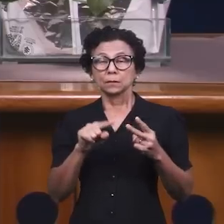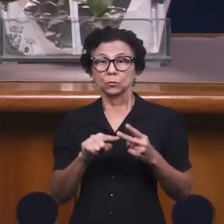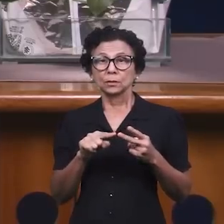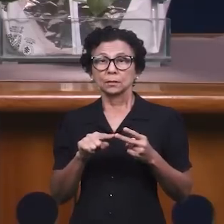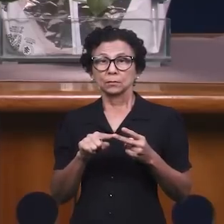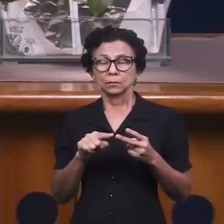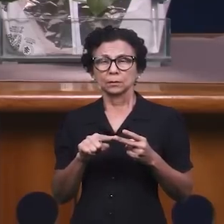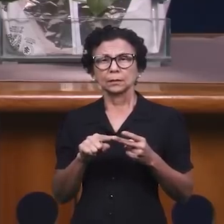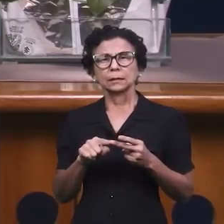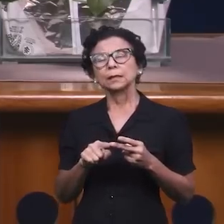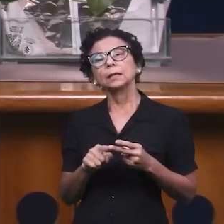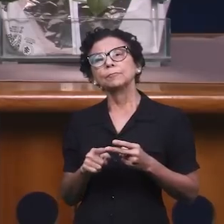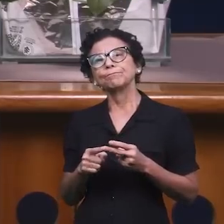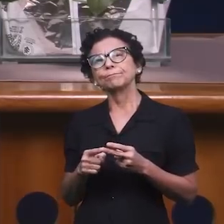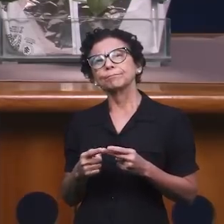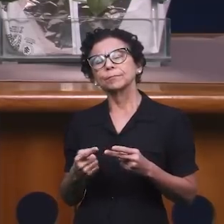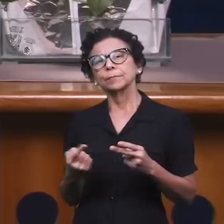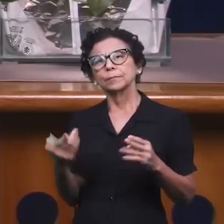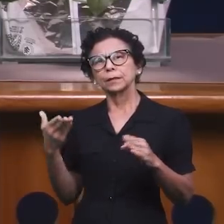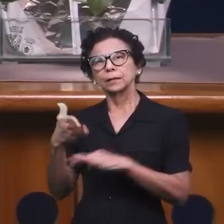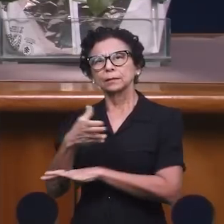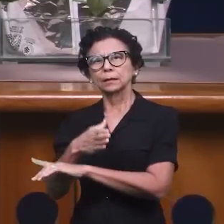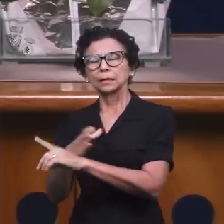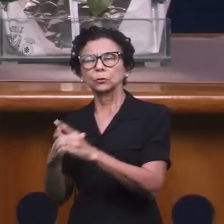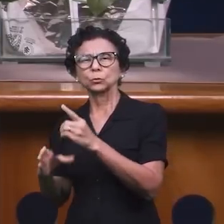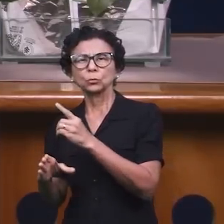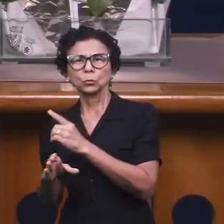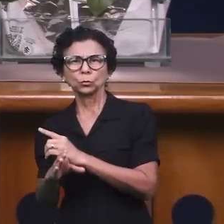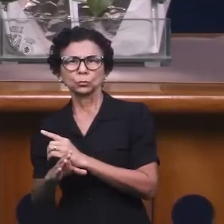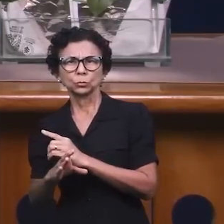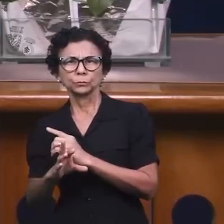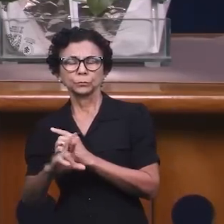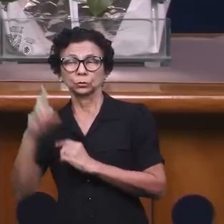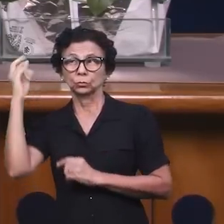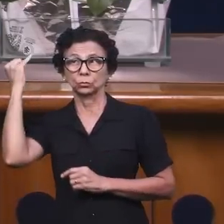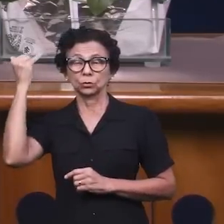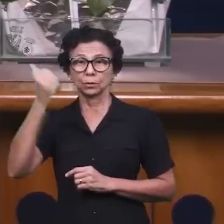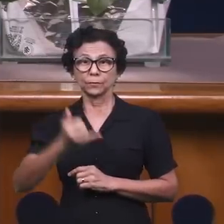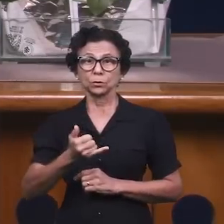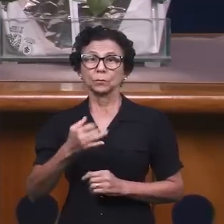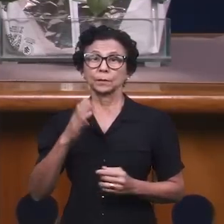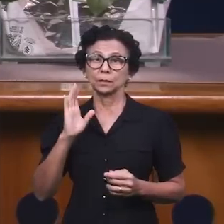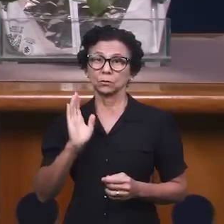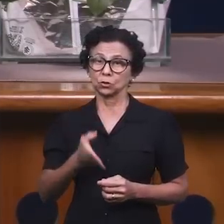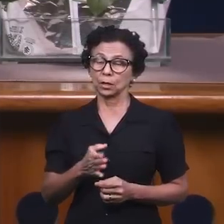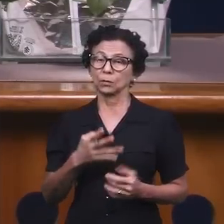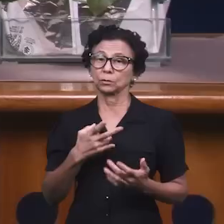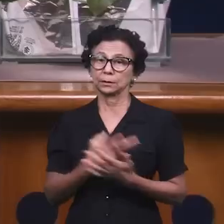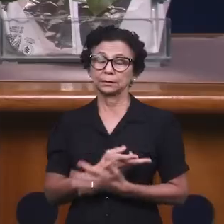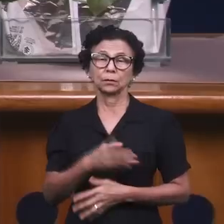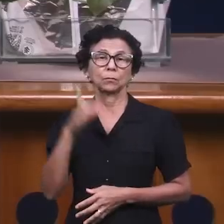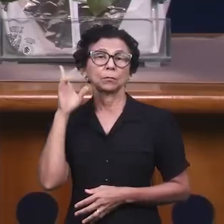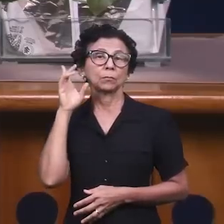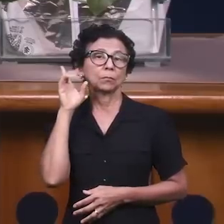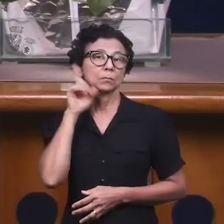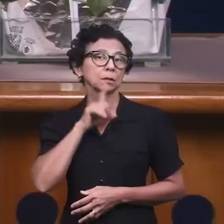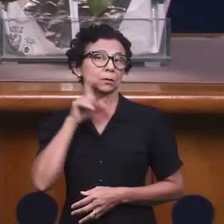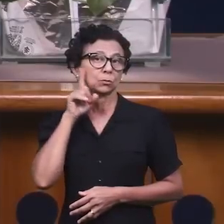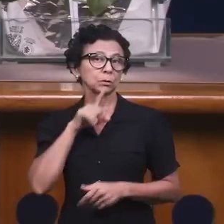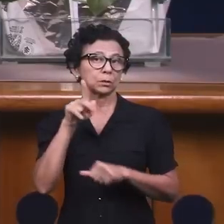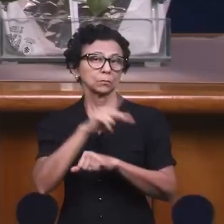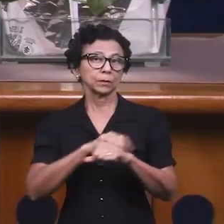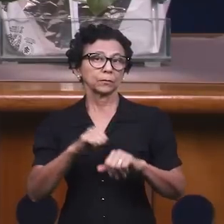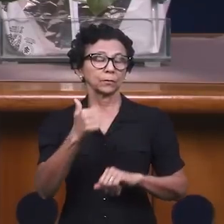Estados Unidos. O pastor Gideuti esteve lá certa vez e disse para eles, olha, vocês vão terminar